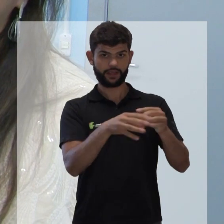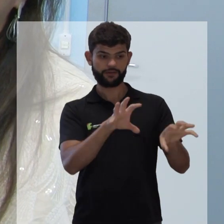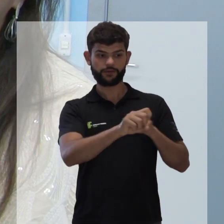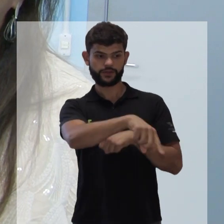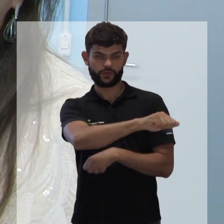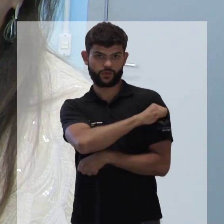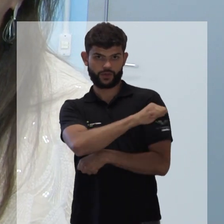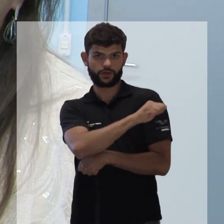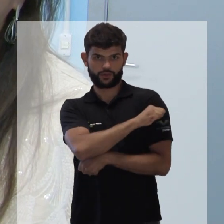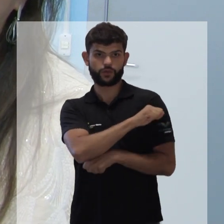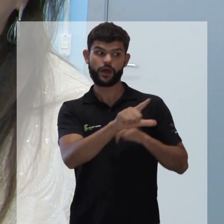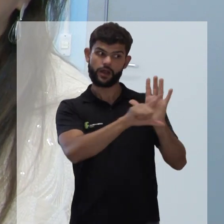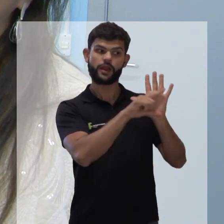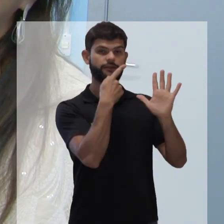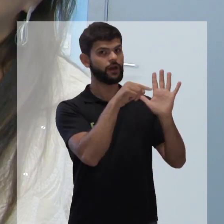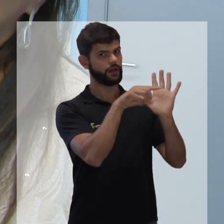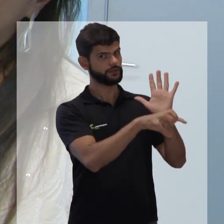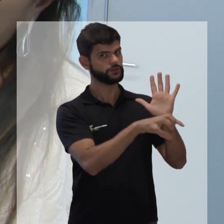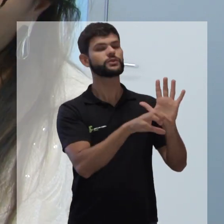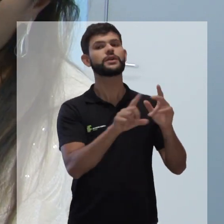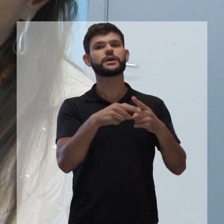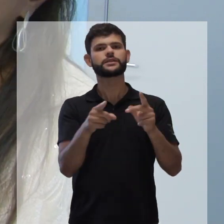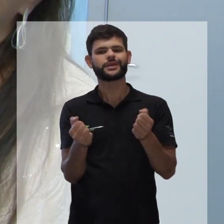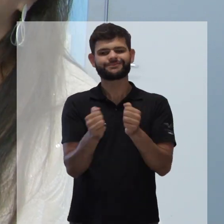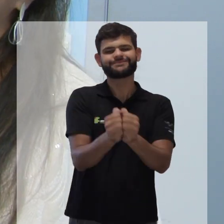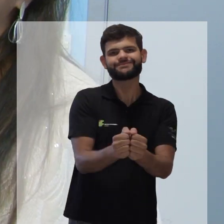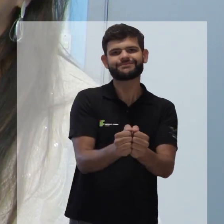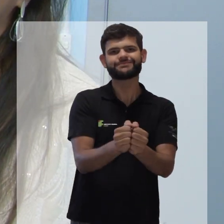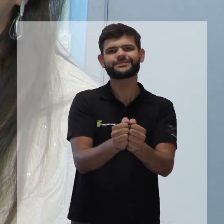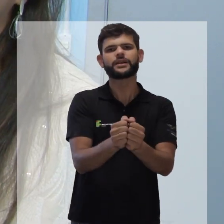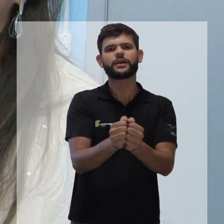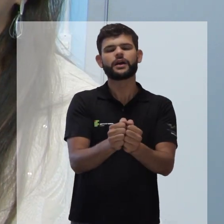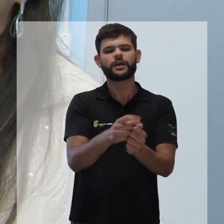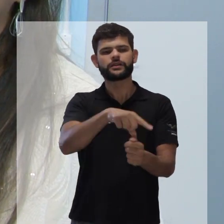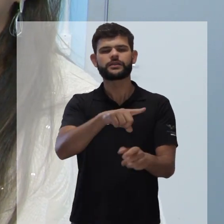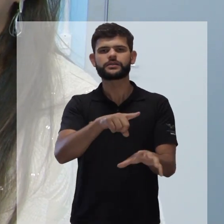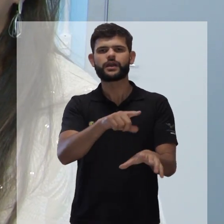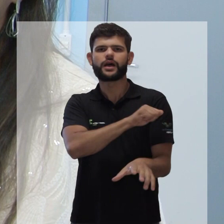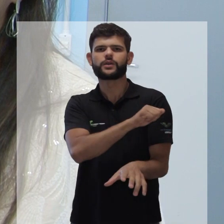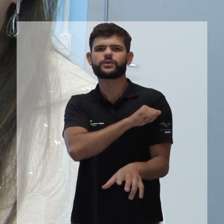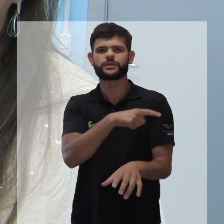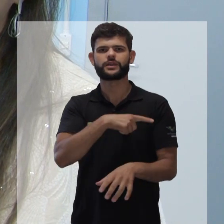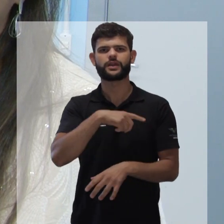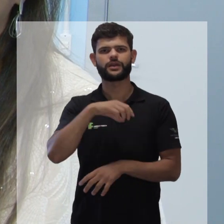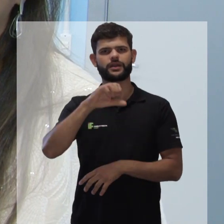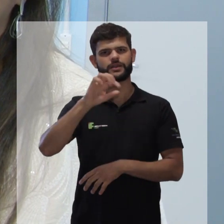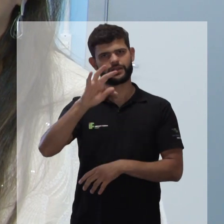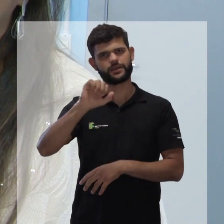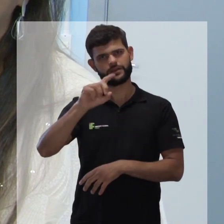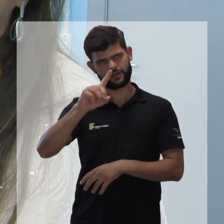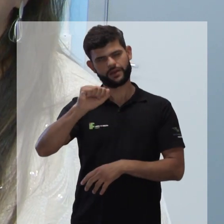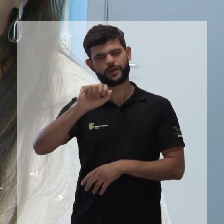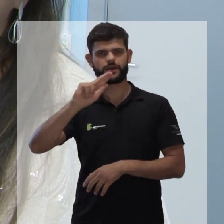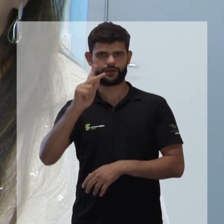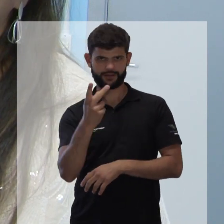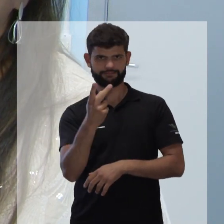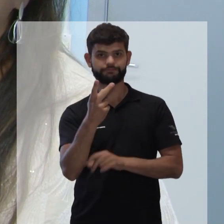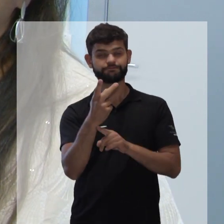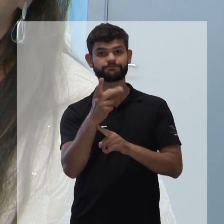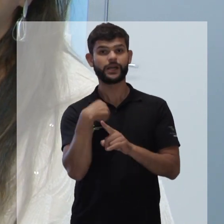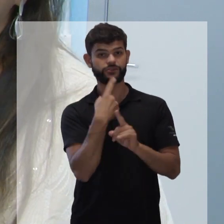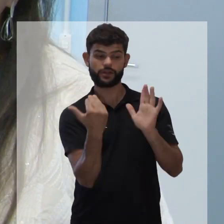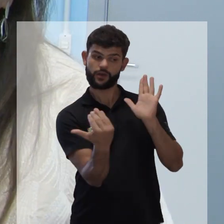complementar a formação do estudante, é o que diz a lei, e suplementar a formação desses estudantes com altas habilidades de superdotação. Então, nós